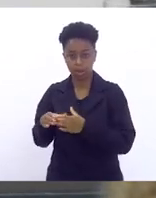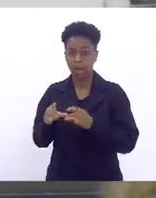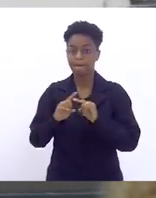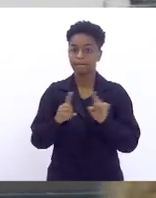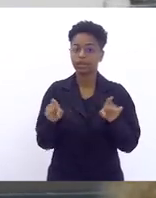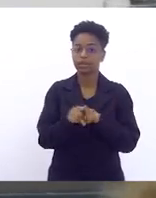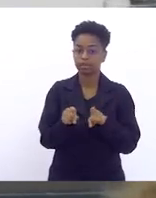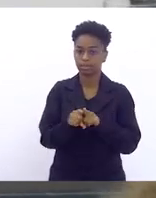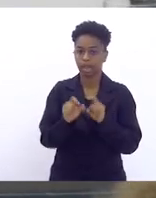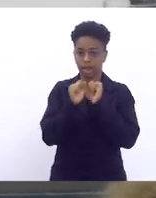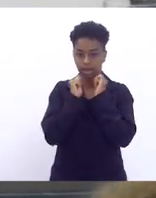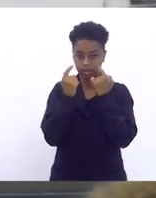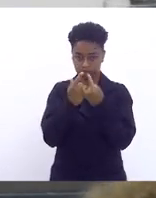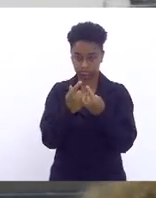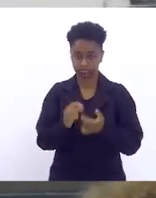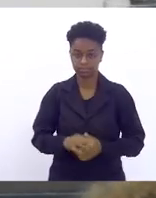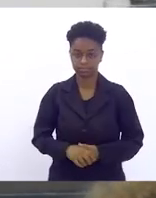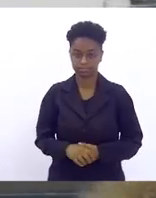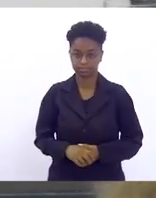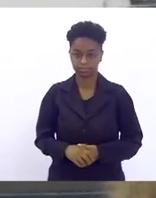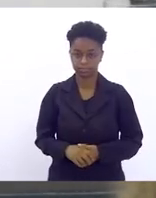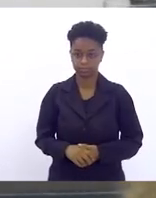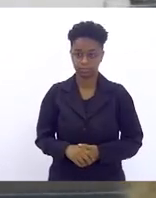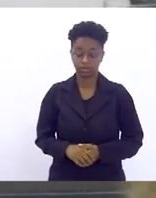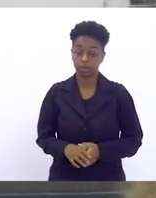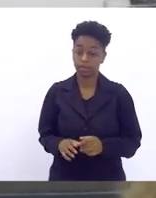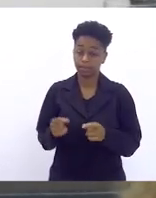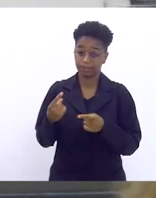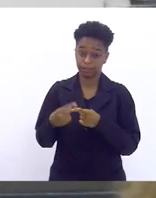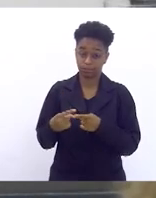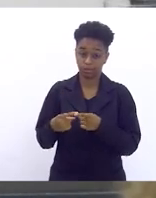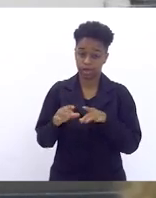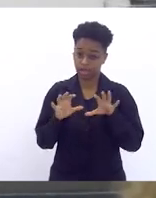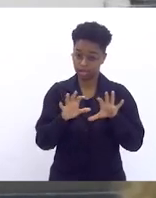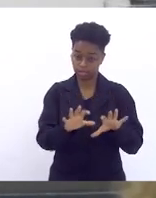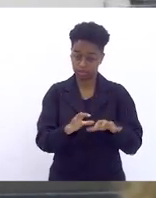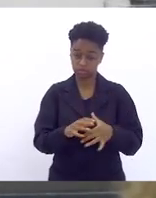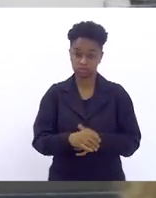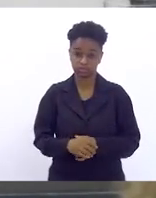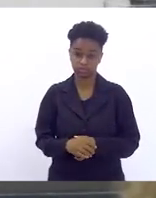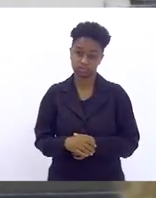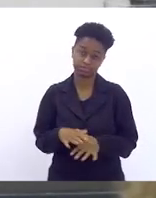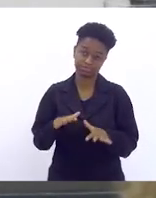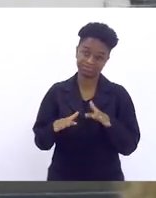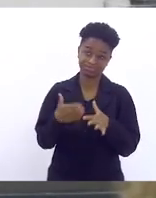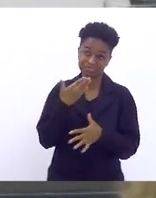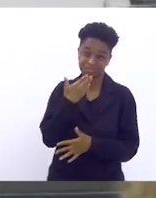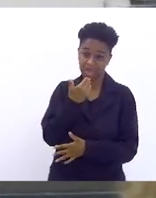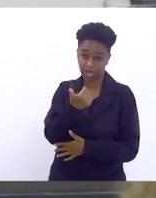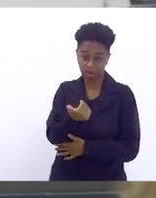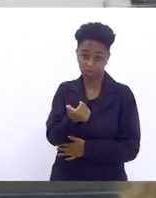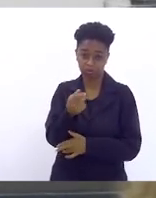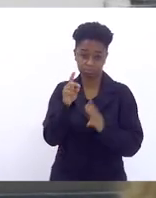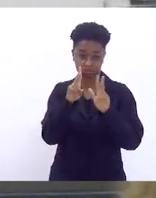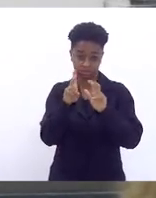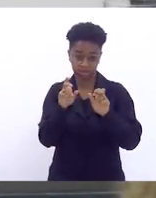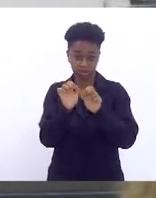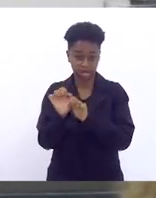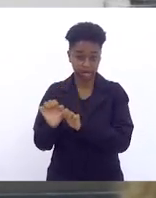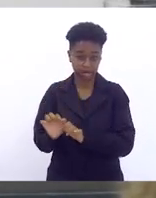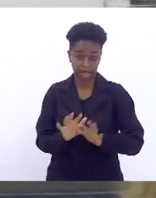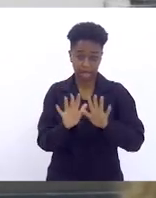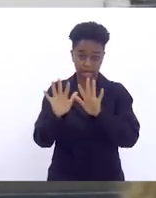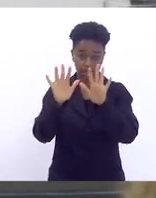também a Assembleia Legislativa porque porque isso de alguma forma é melhor a questão da emissão de gases efeito